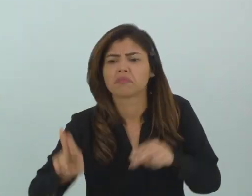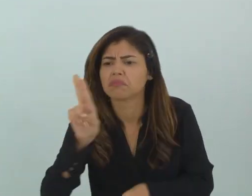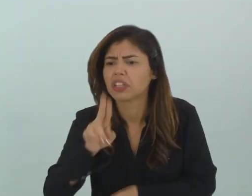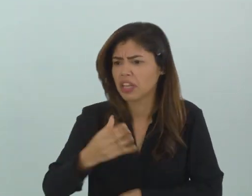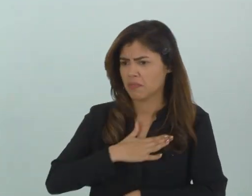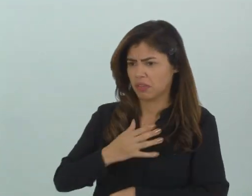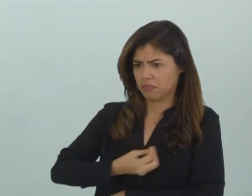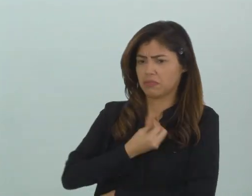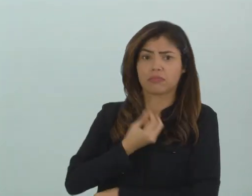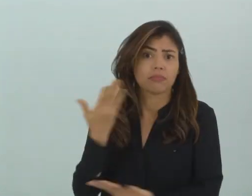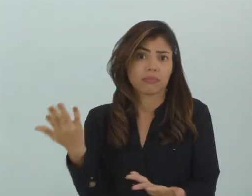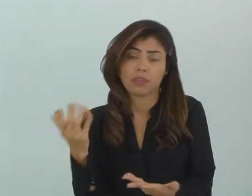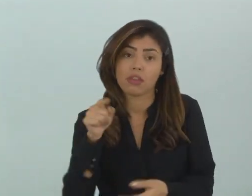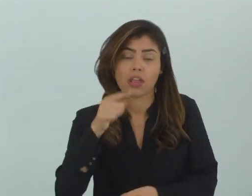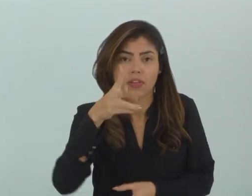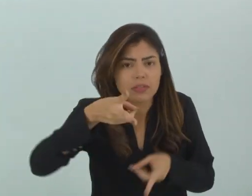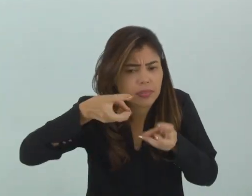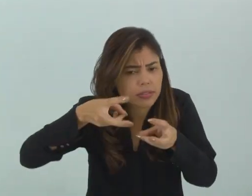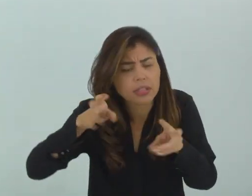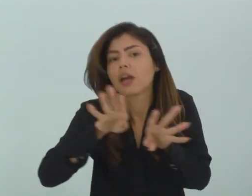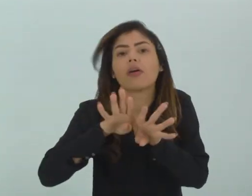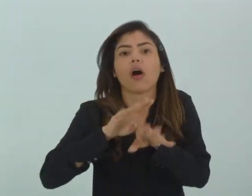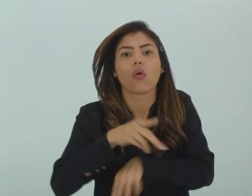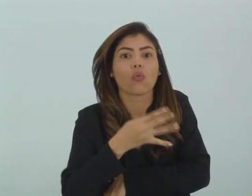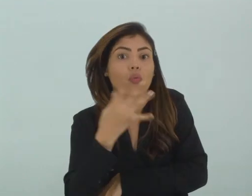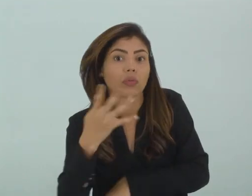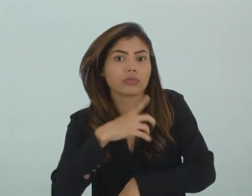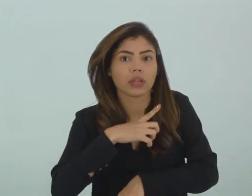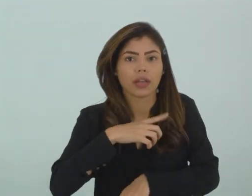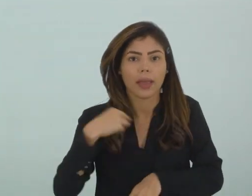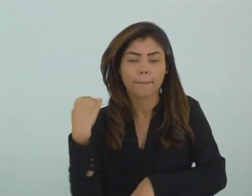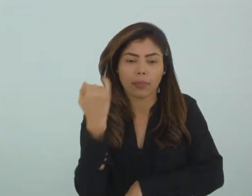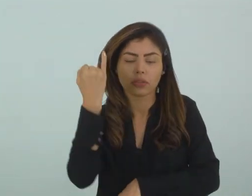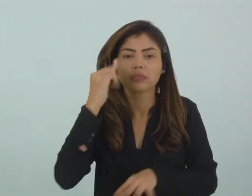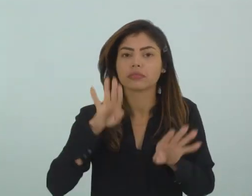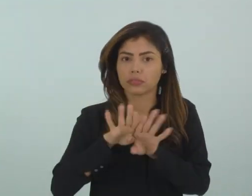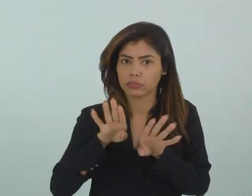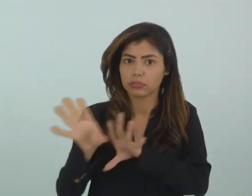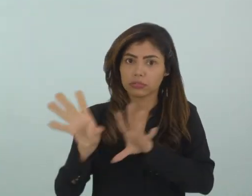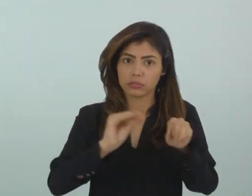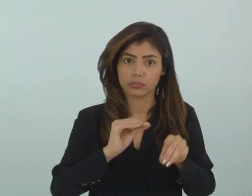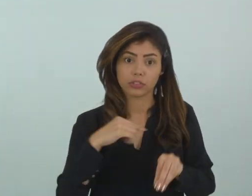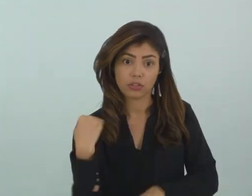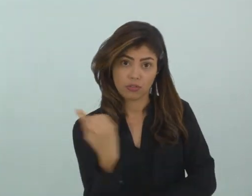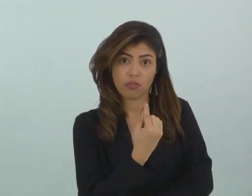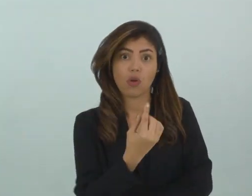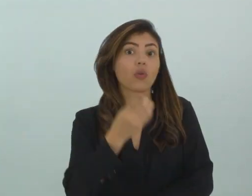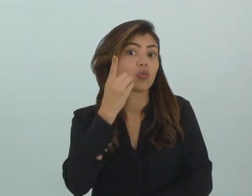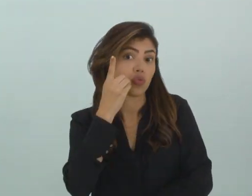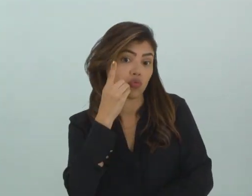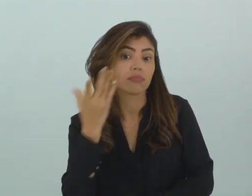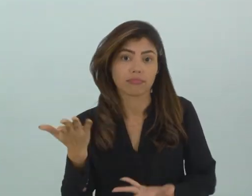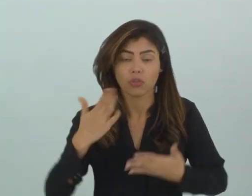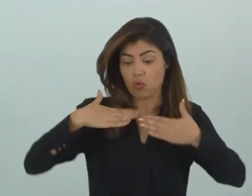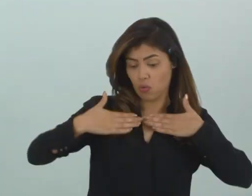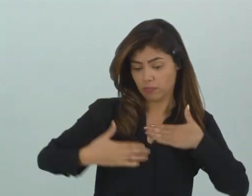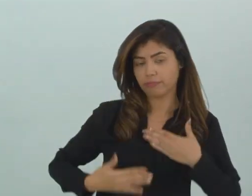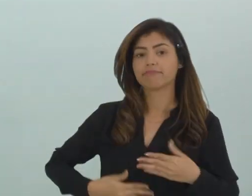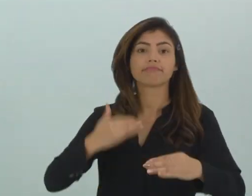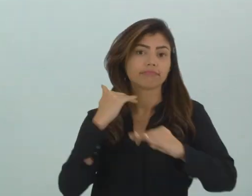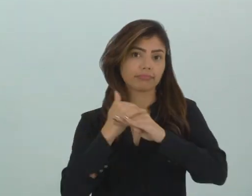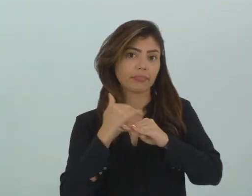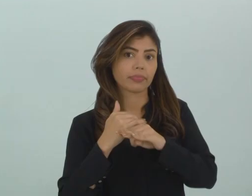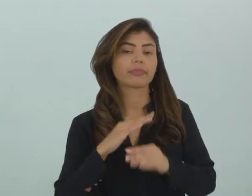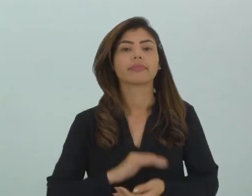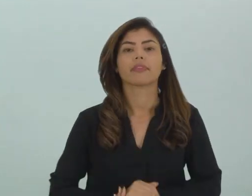minha vida? Eu quero que vocês percebam o quanto esses elementos químicos fazem parte, inclusive, do nosso corpo. Mas eu quero que vocês